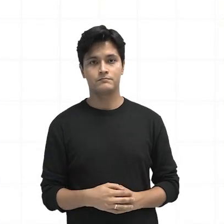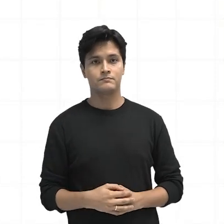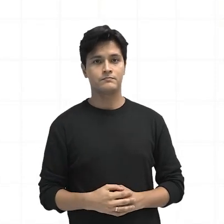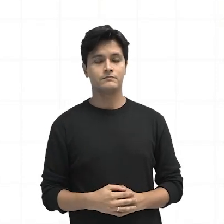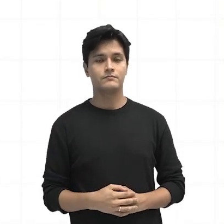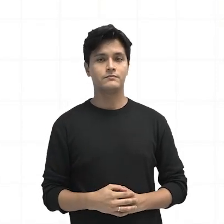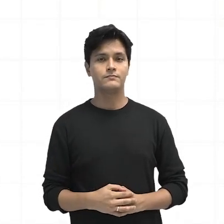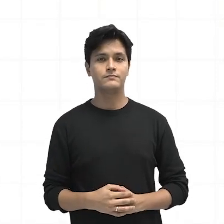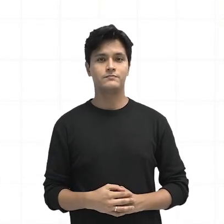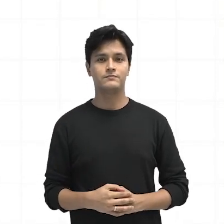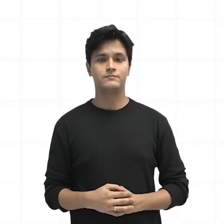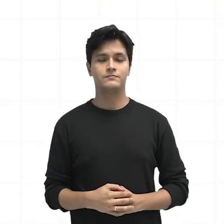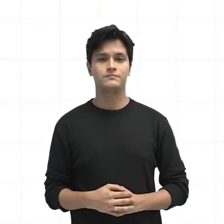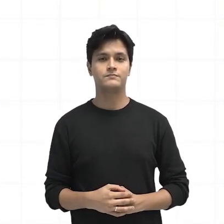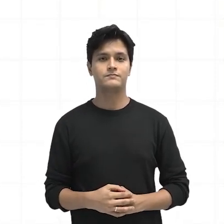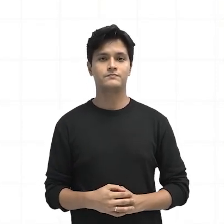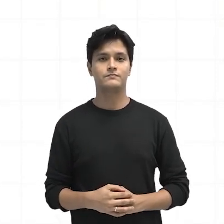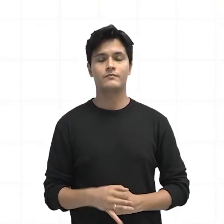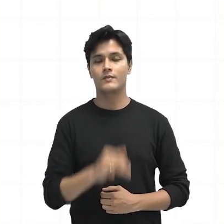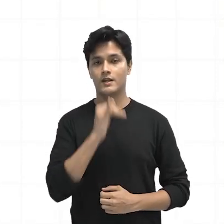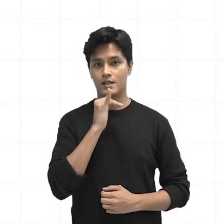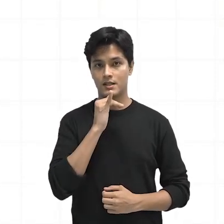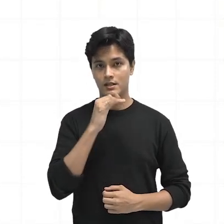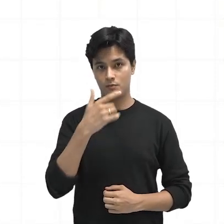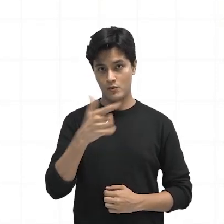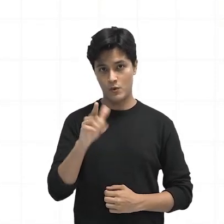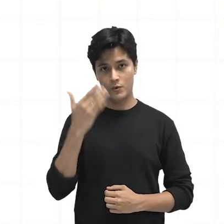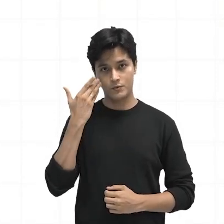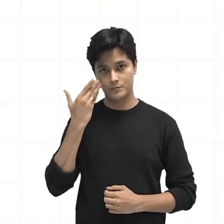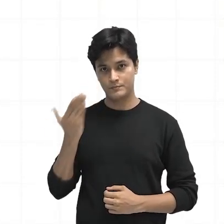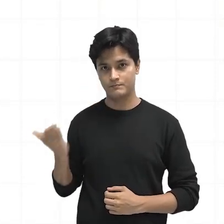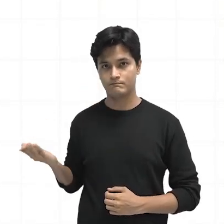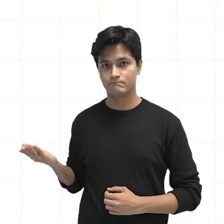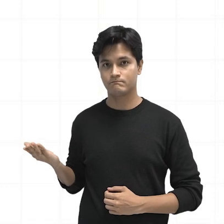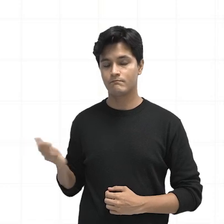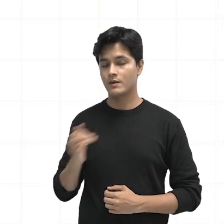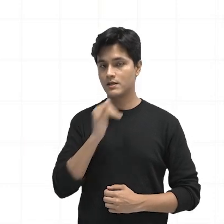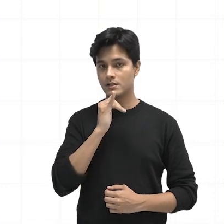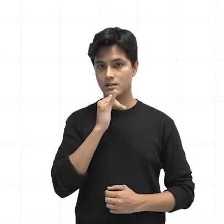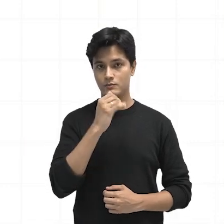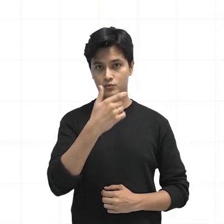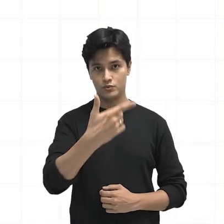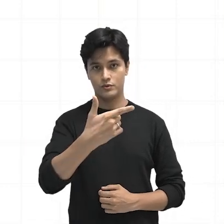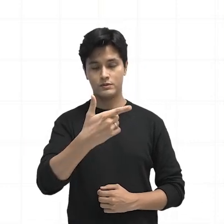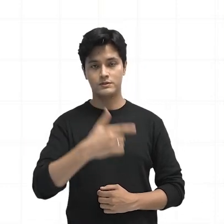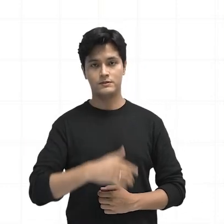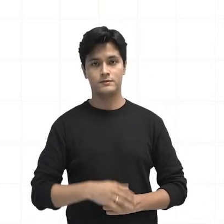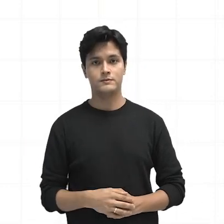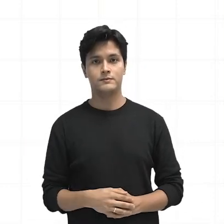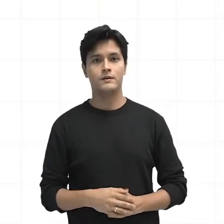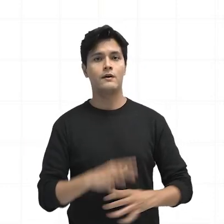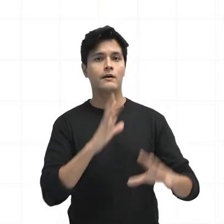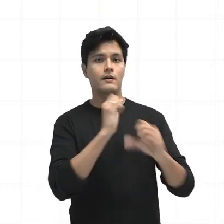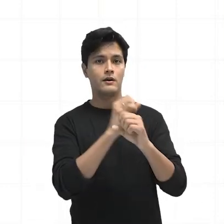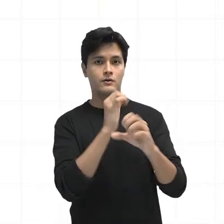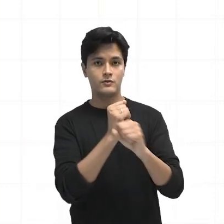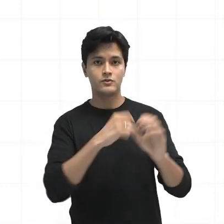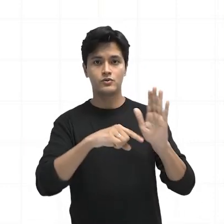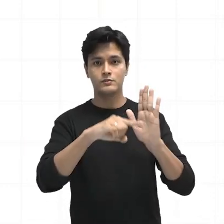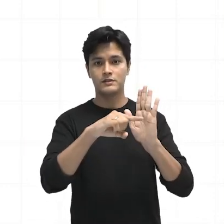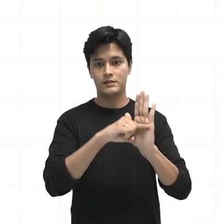então. Temos mais um exemplo, olha lá. Exemplo 2 agora, nós temos a subtração